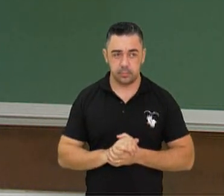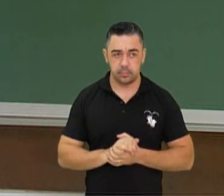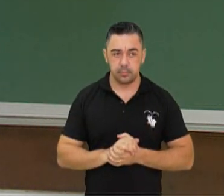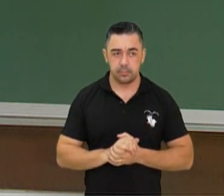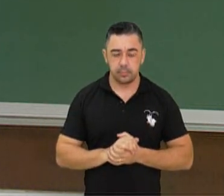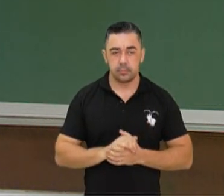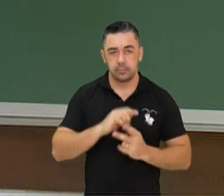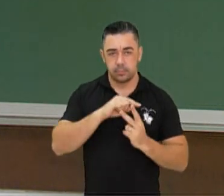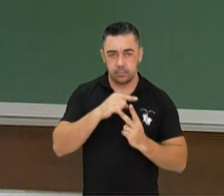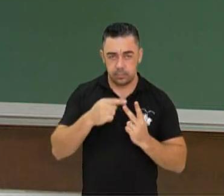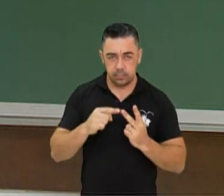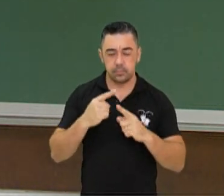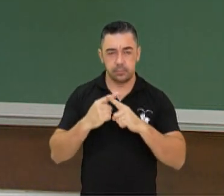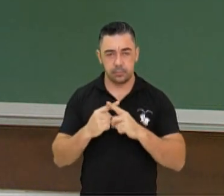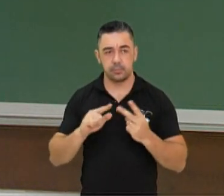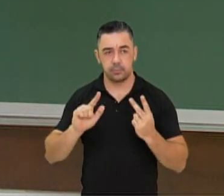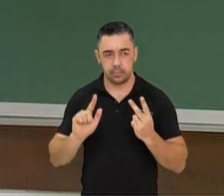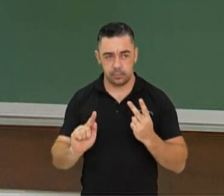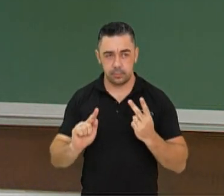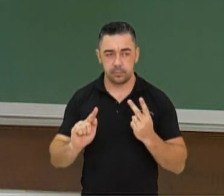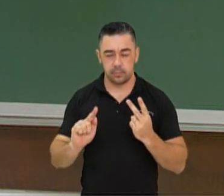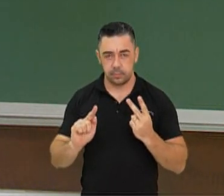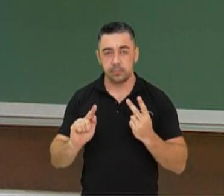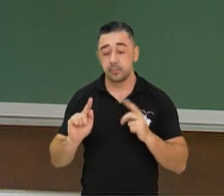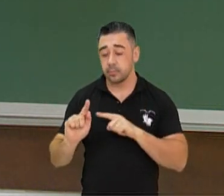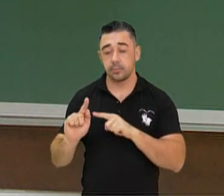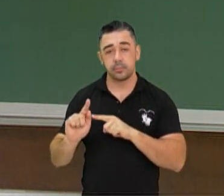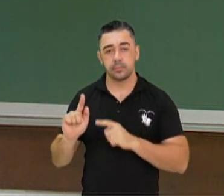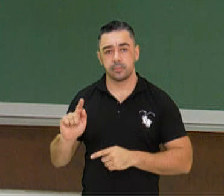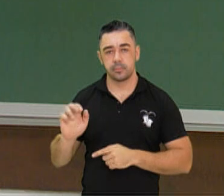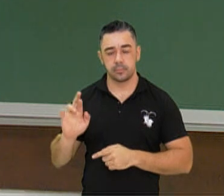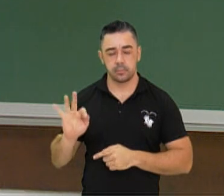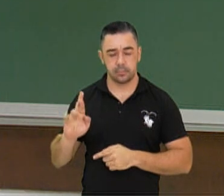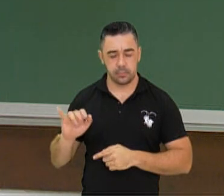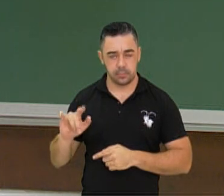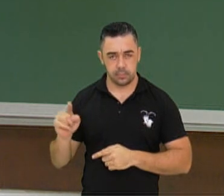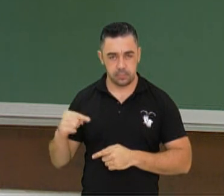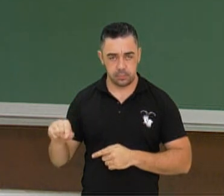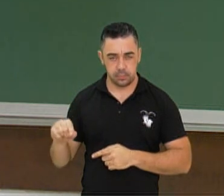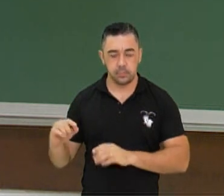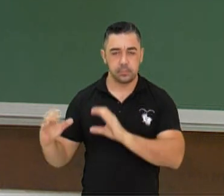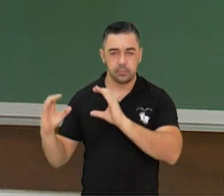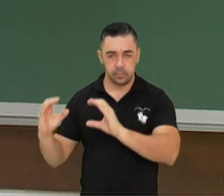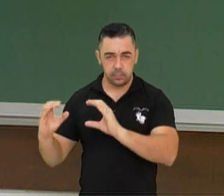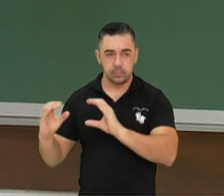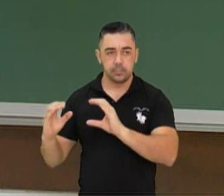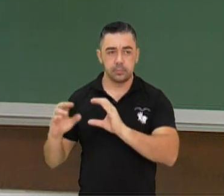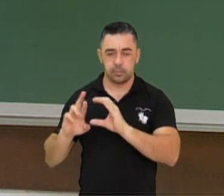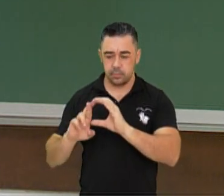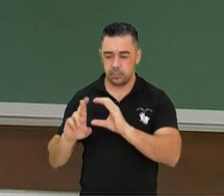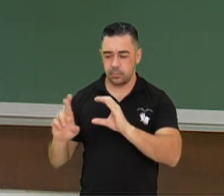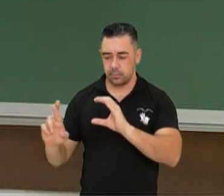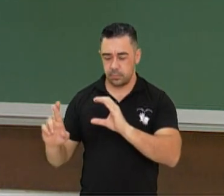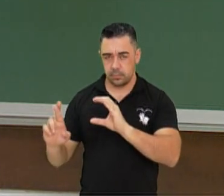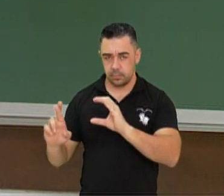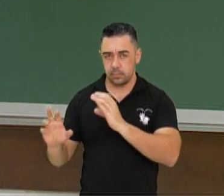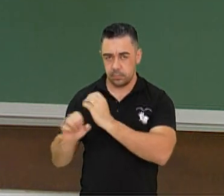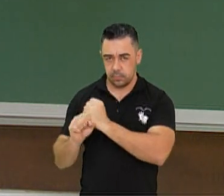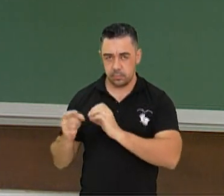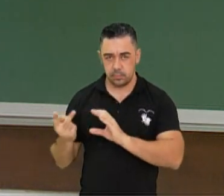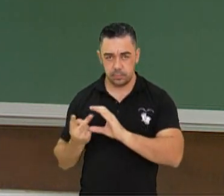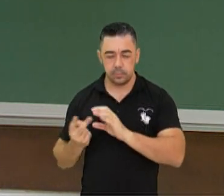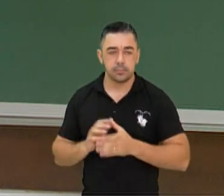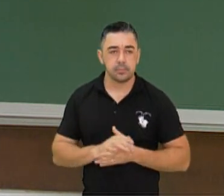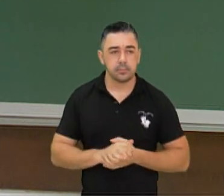é π vezes g, que é a geratriz desse tronco, vezes a soma do raio maior com o raio